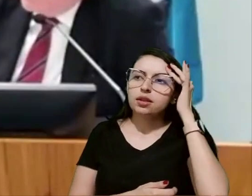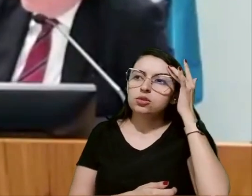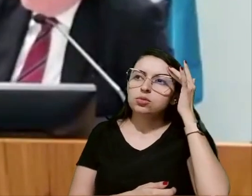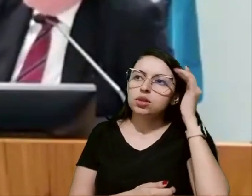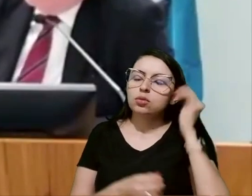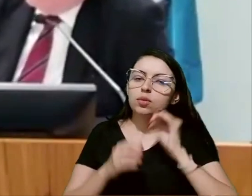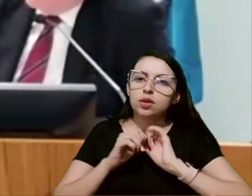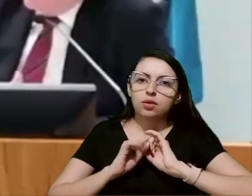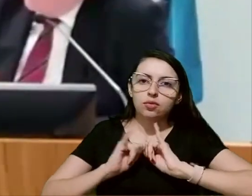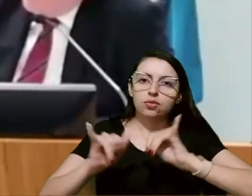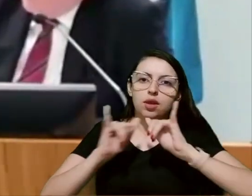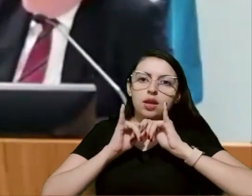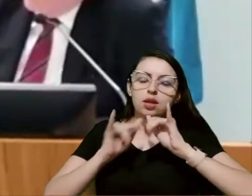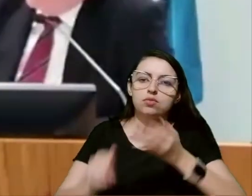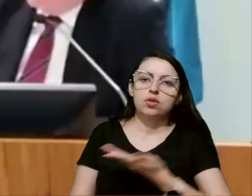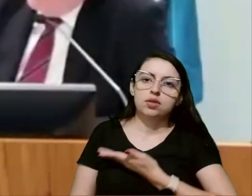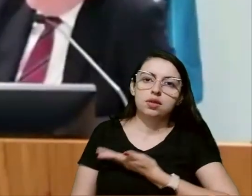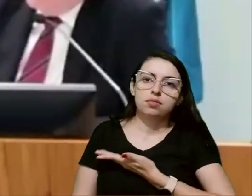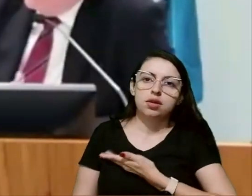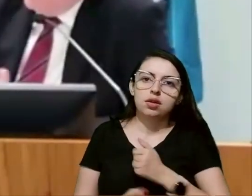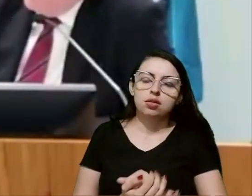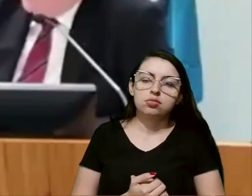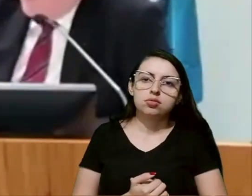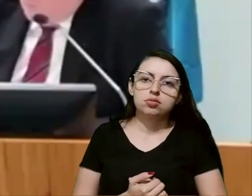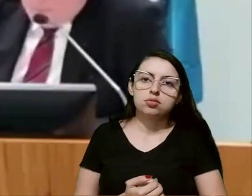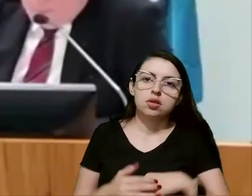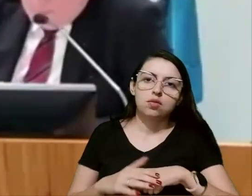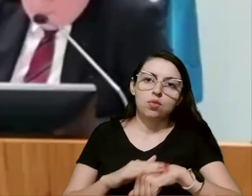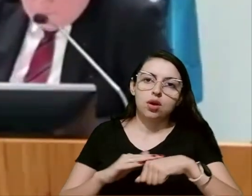eu tive e que compartilhei com alguns colegas